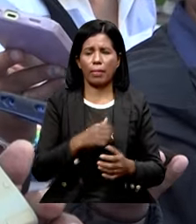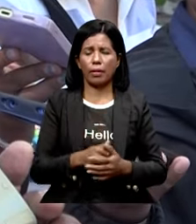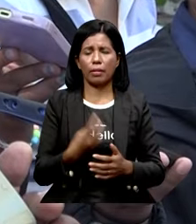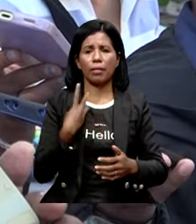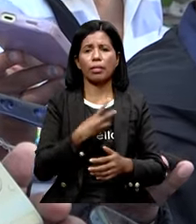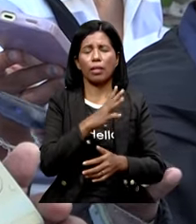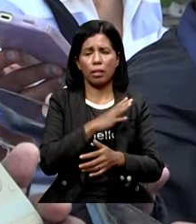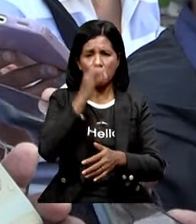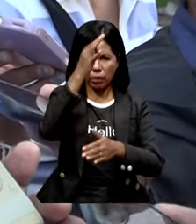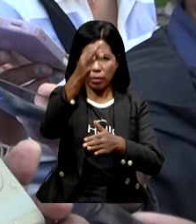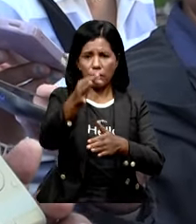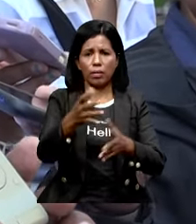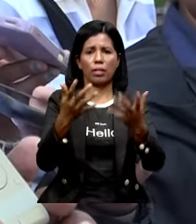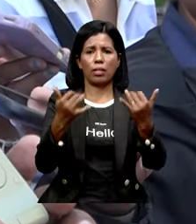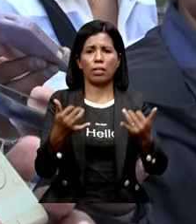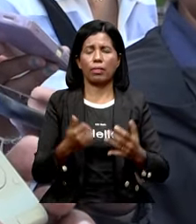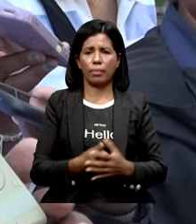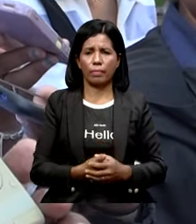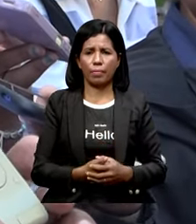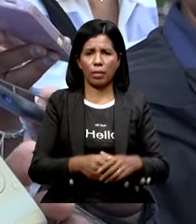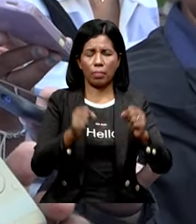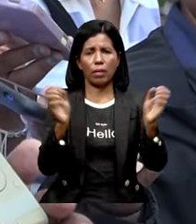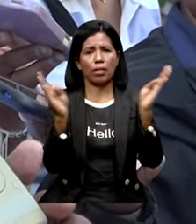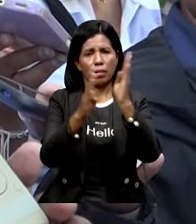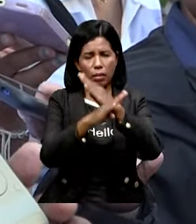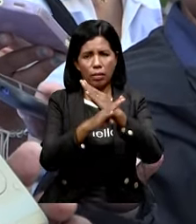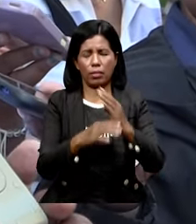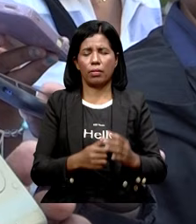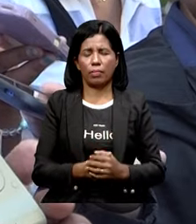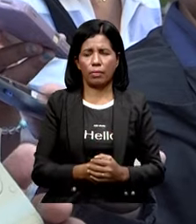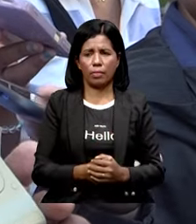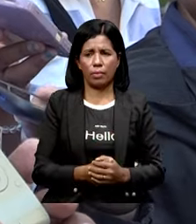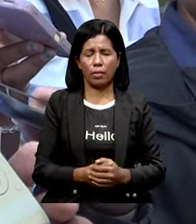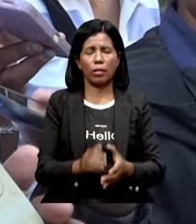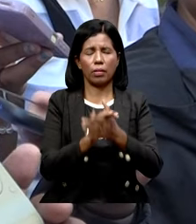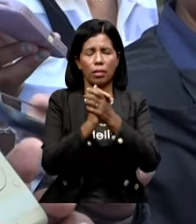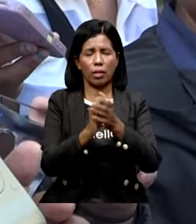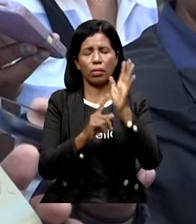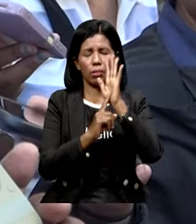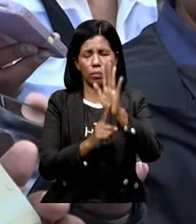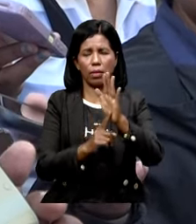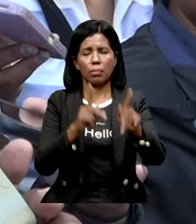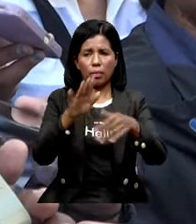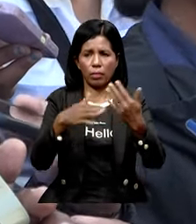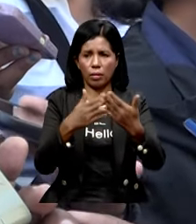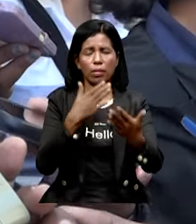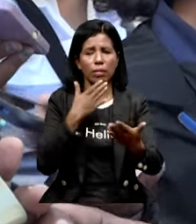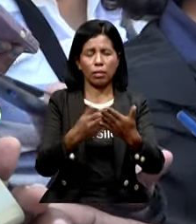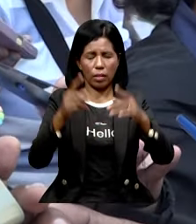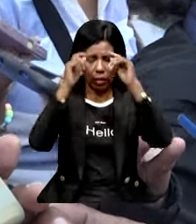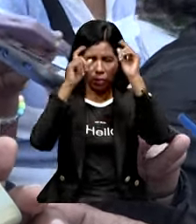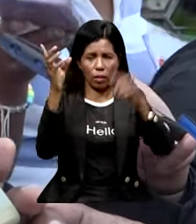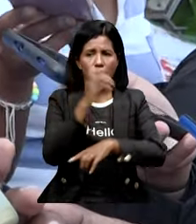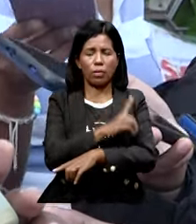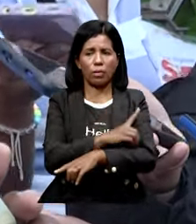hein kata para futuro, e dané, a bele sai, e encoraja a sira, a bele, se dané uma badia, hein kata Timor, lá ainda se